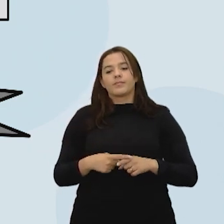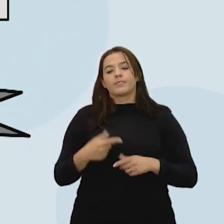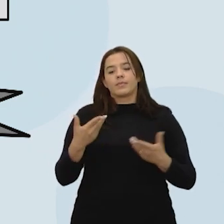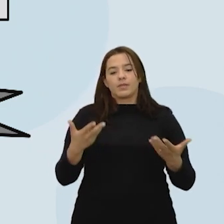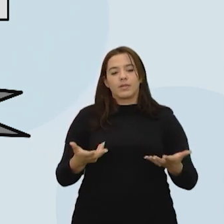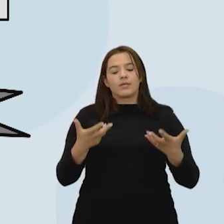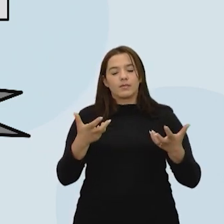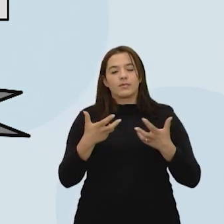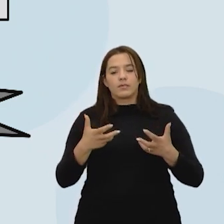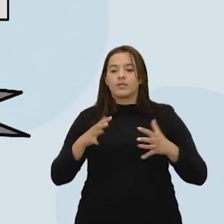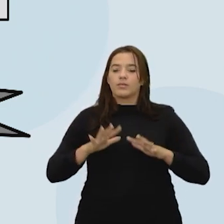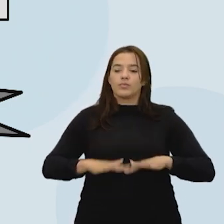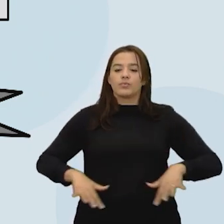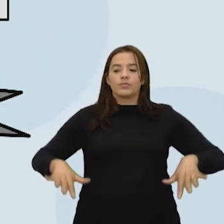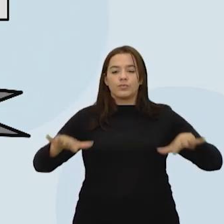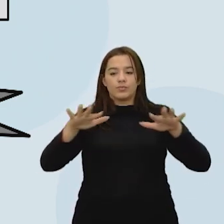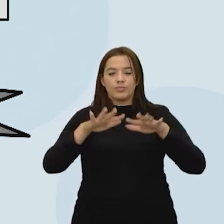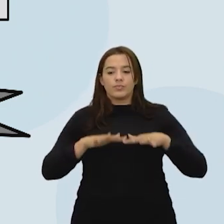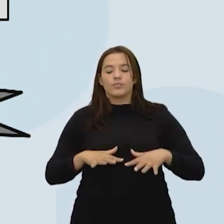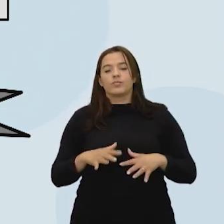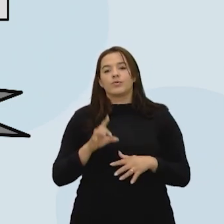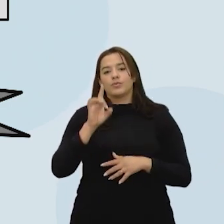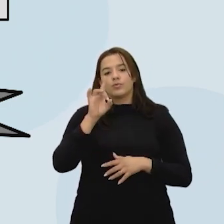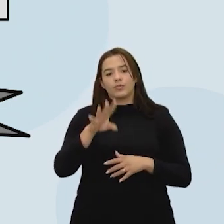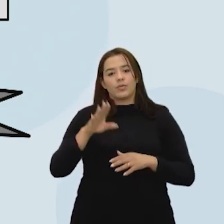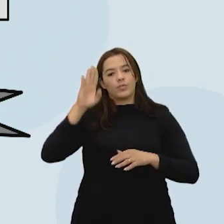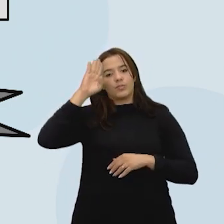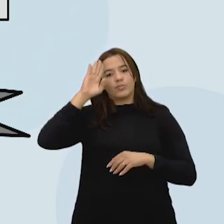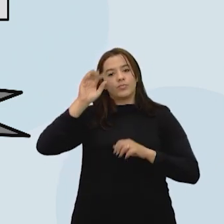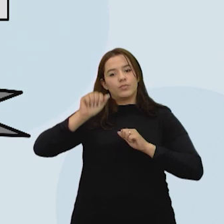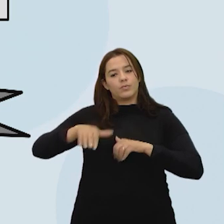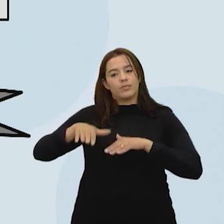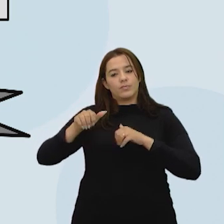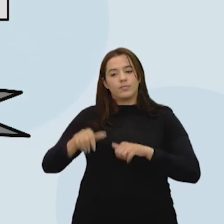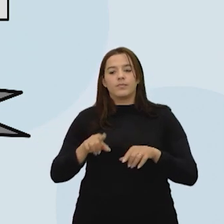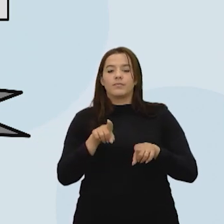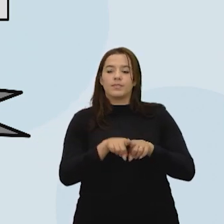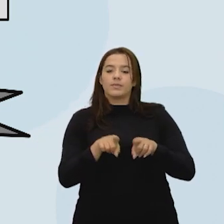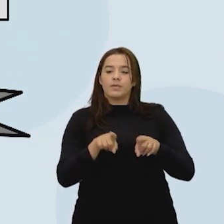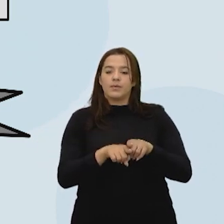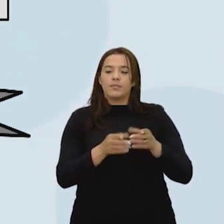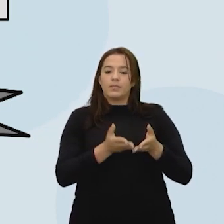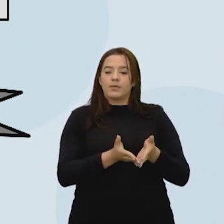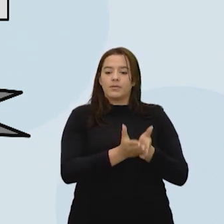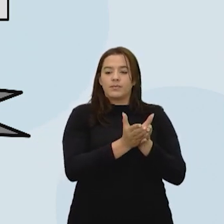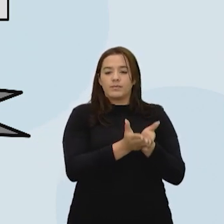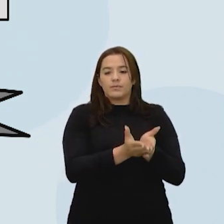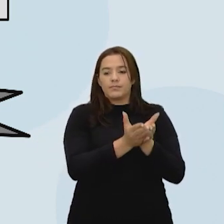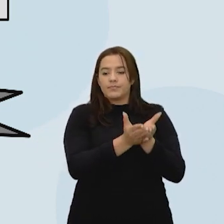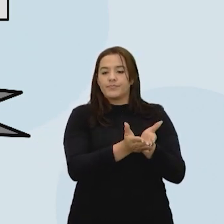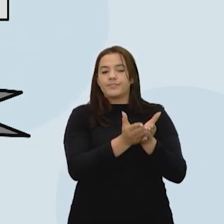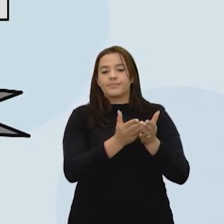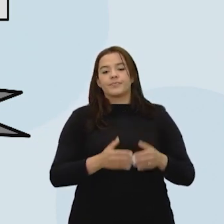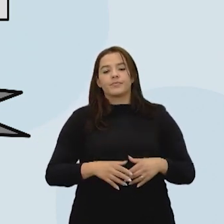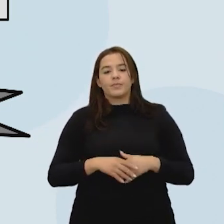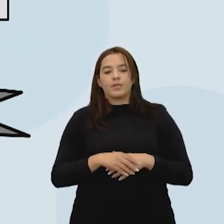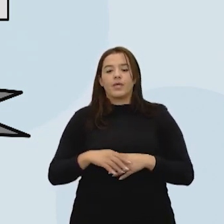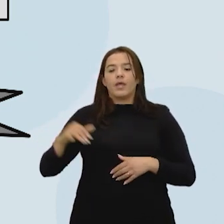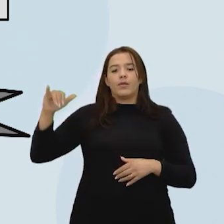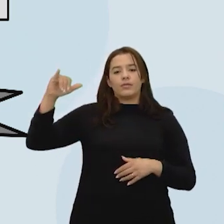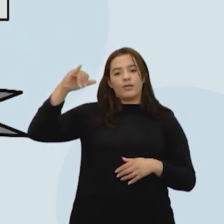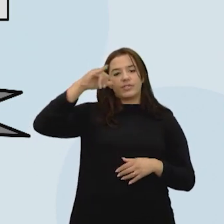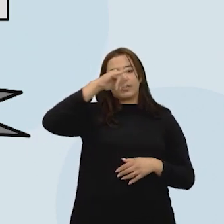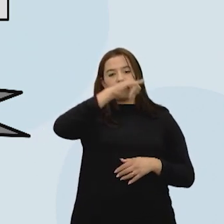queria contemplar não só o exército, mas também a marinha e a aeronáutica no poder. Então a gente tem o Videla,